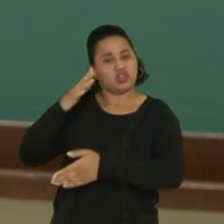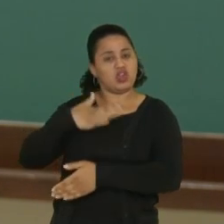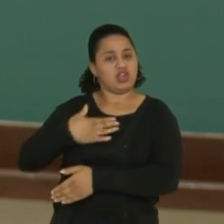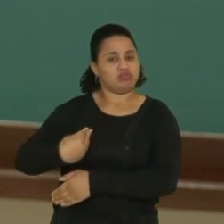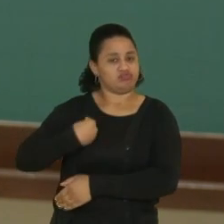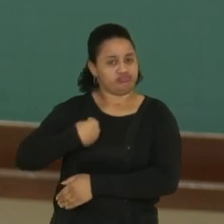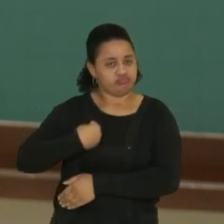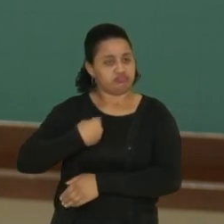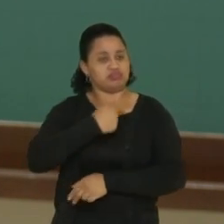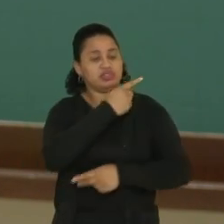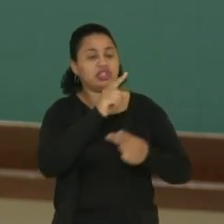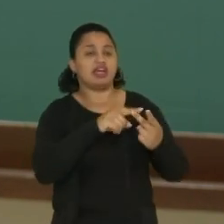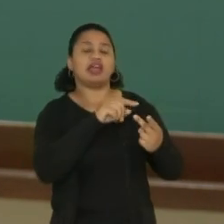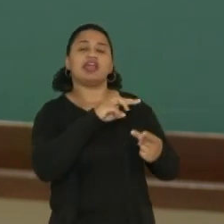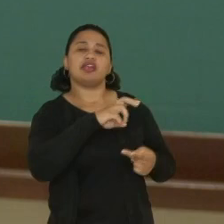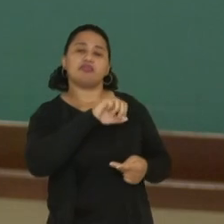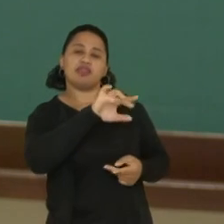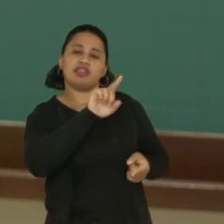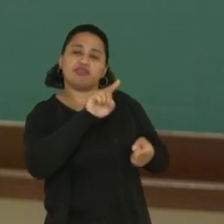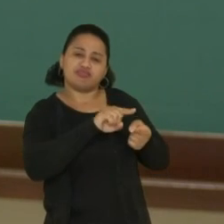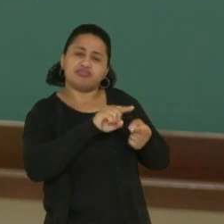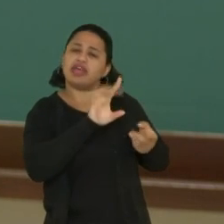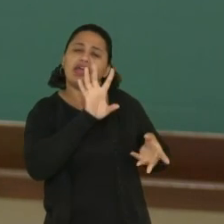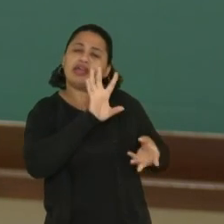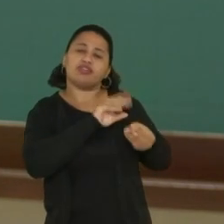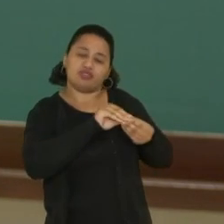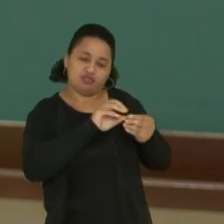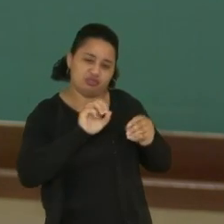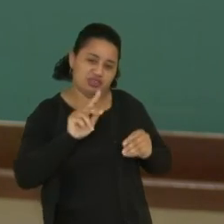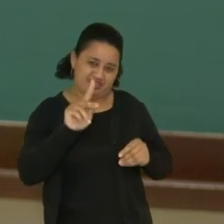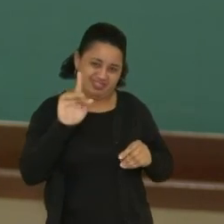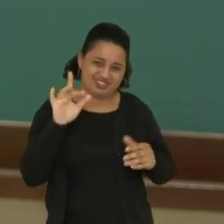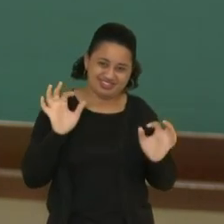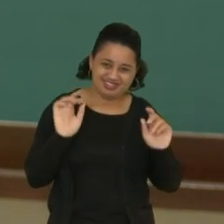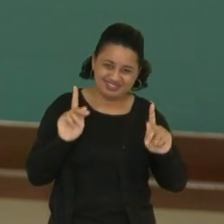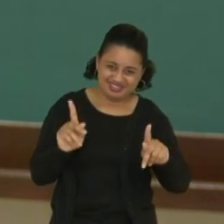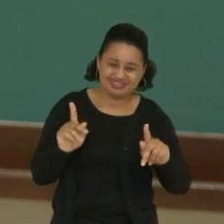própria. E a mini é mais concisa, ok?